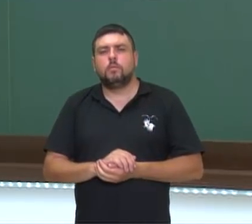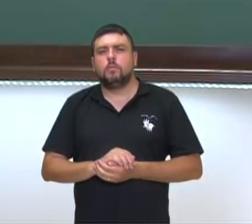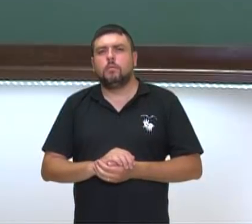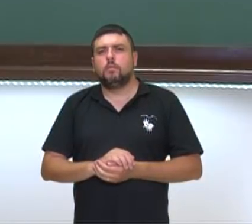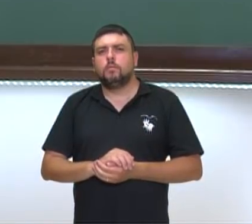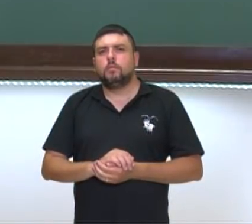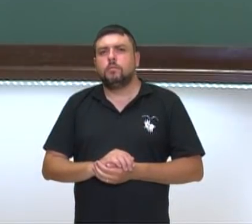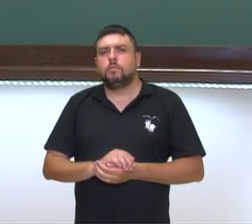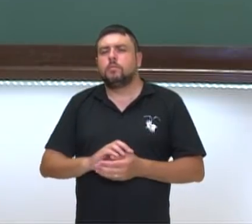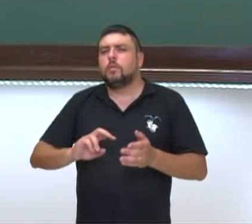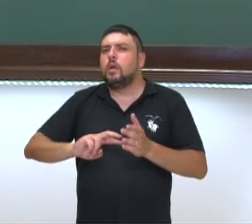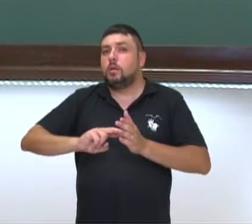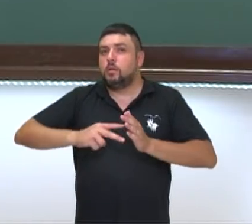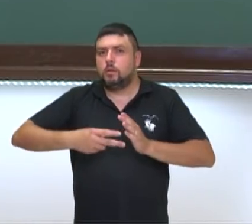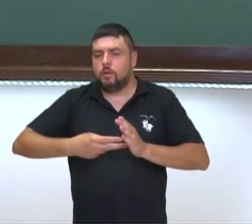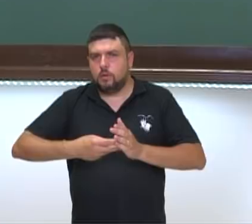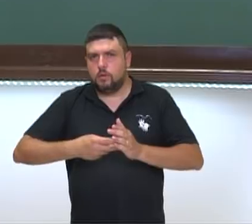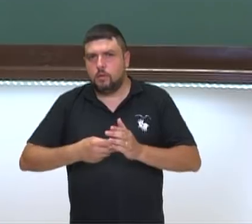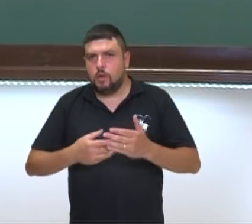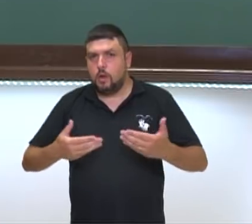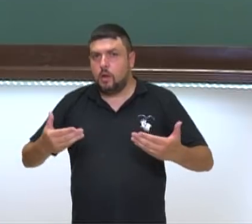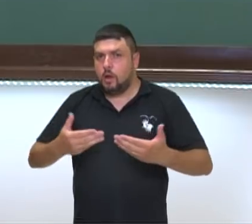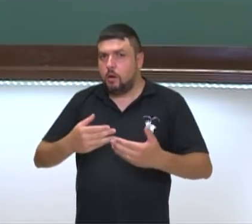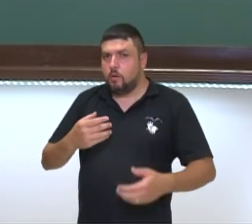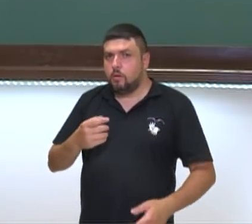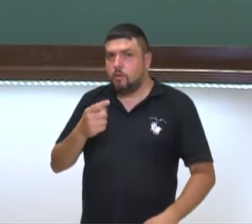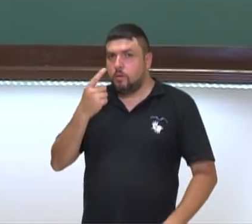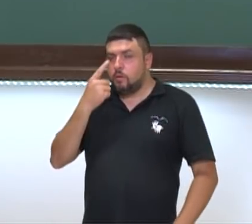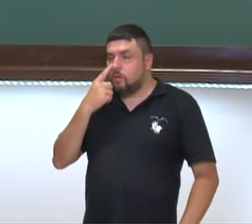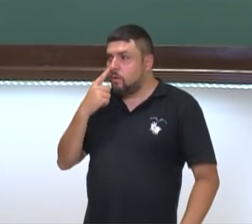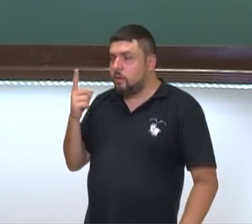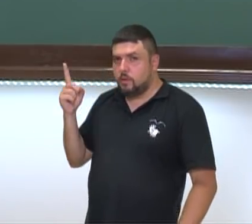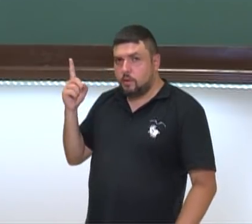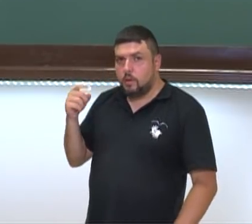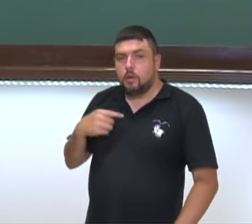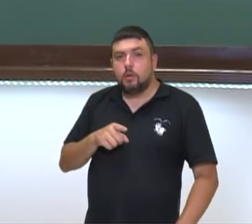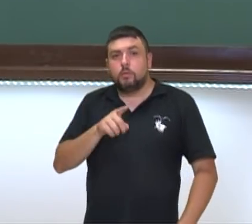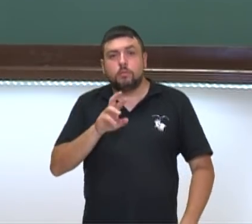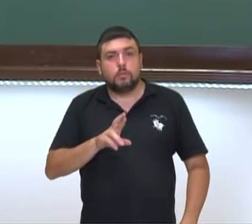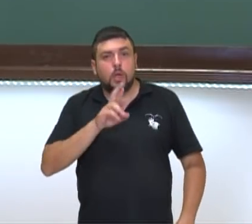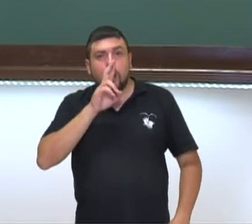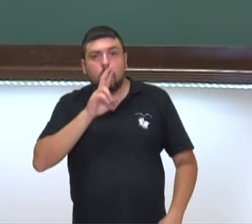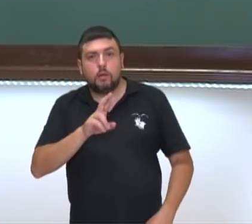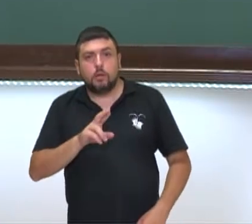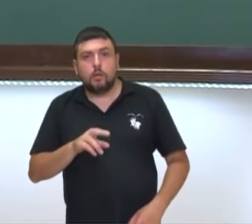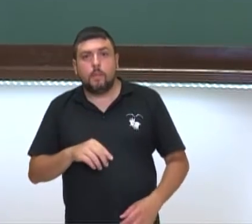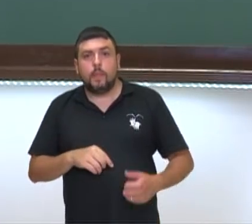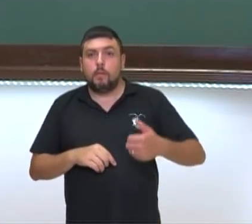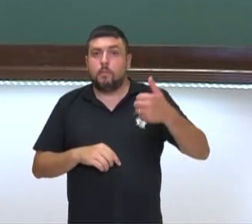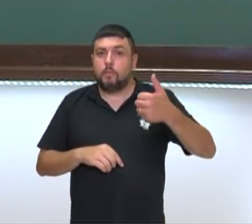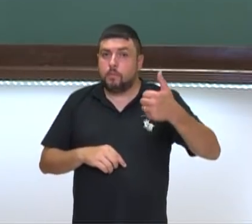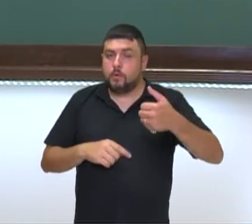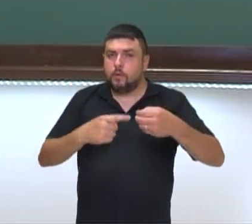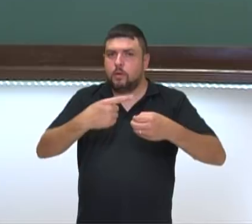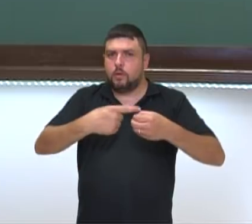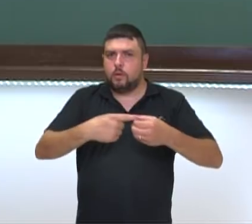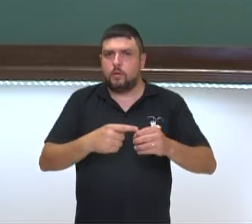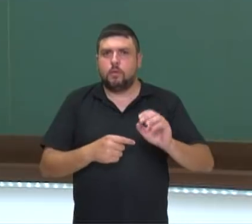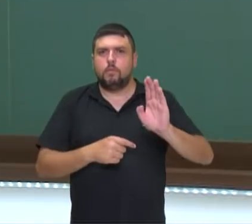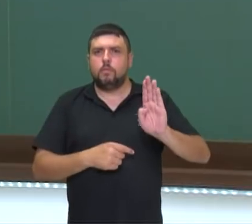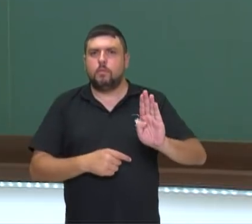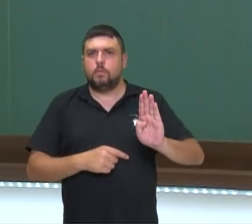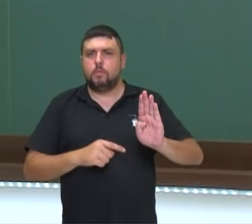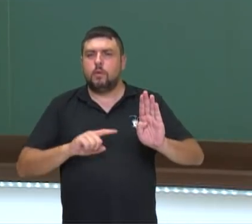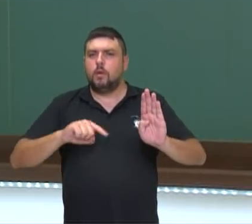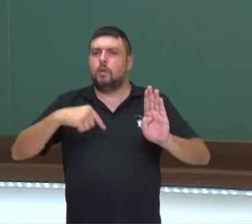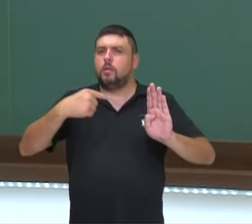significa? Nesta ordem. Então, eu vou ver qual é a cidade B e depois a cidade C. Mas